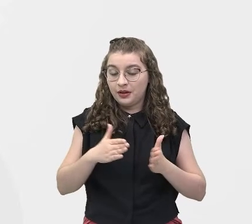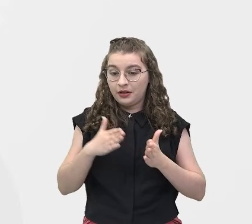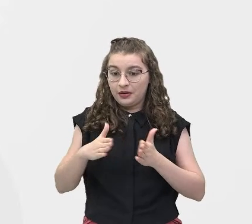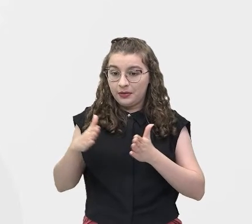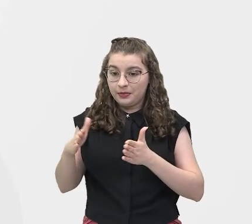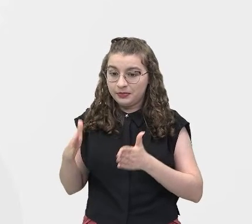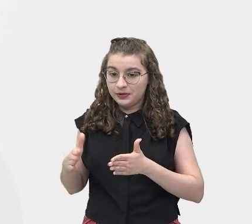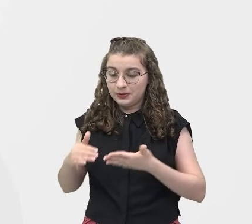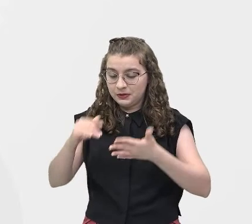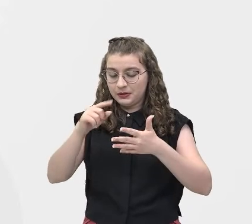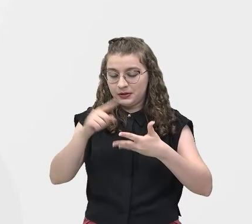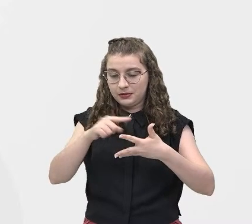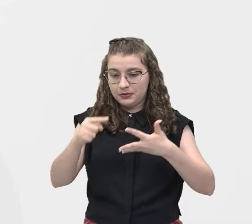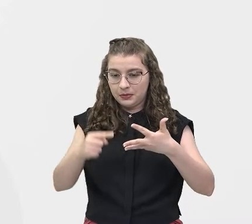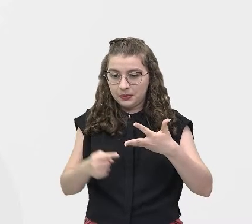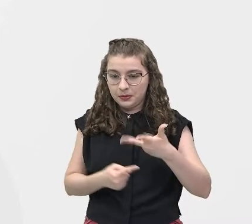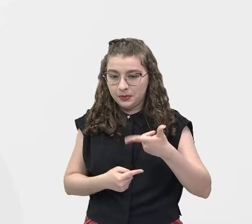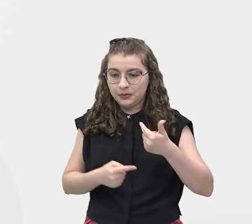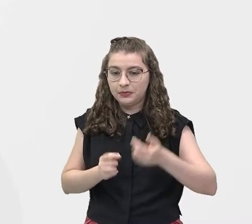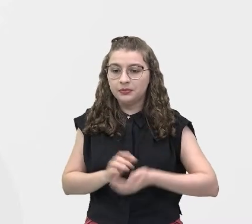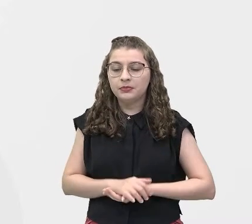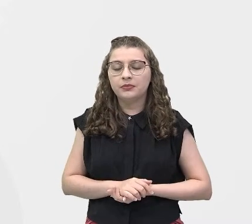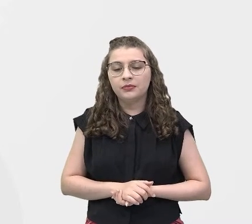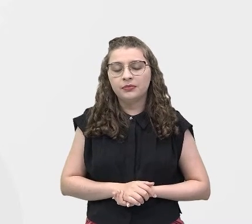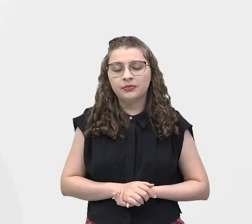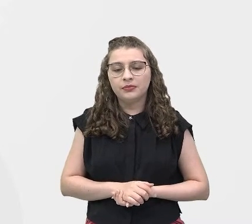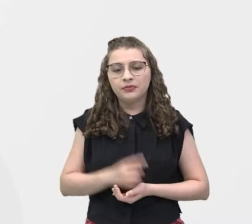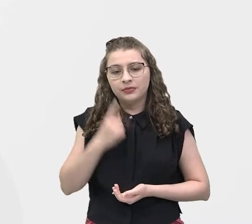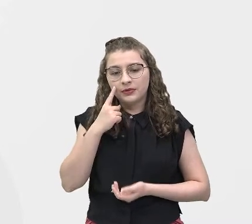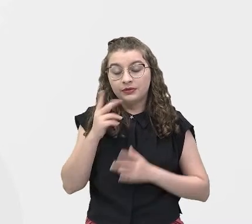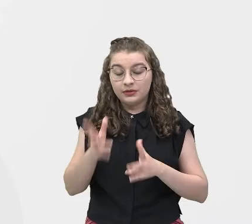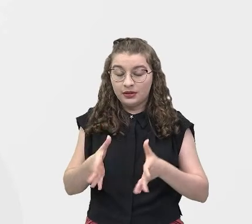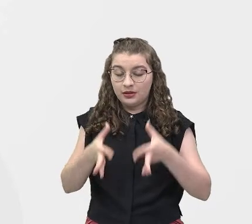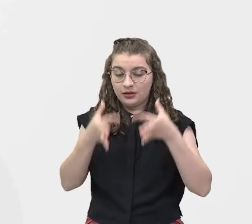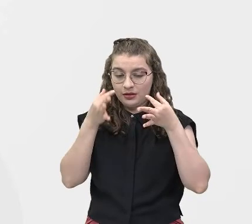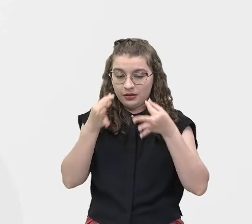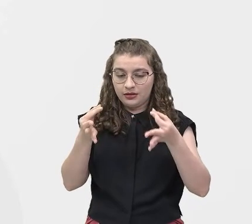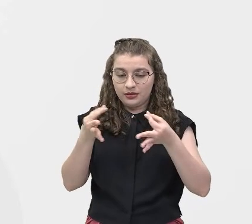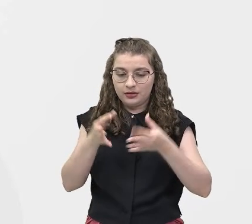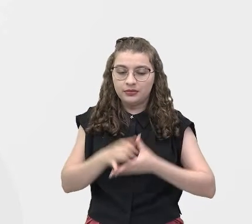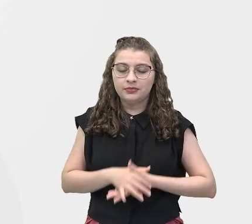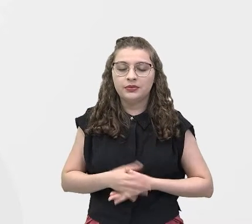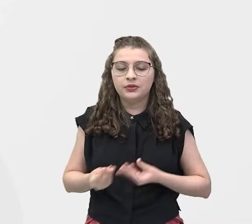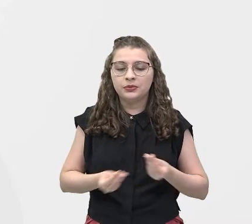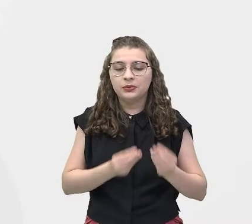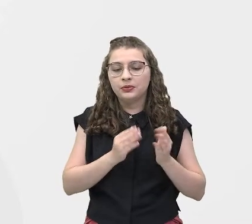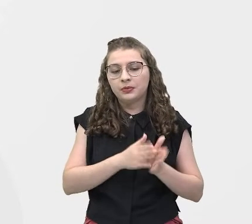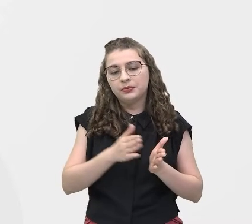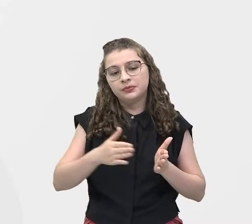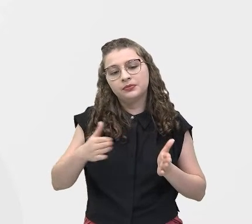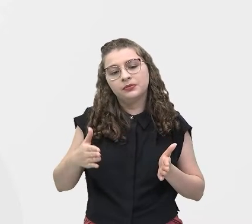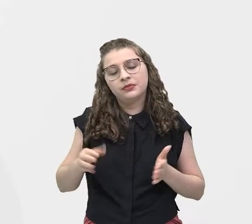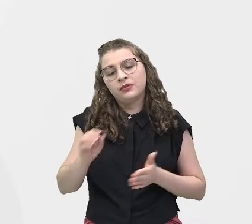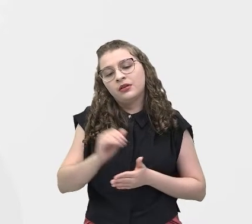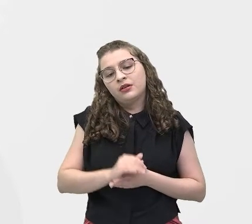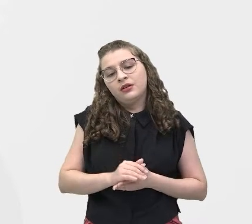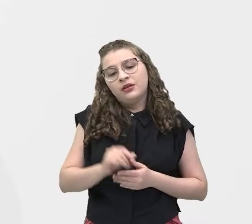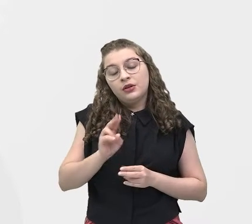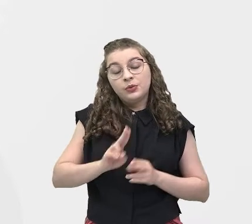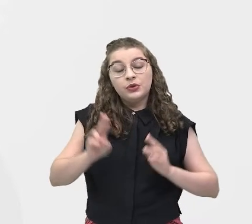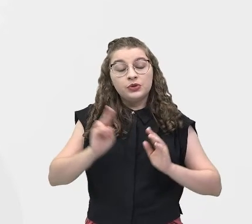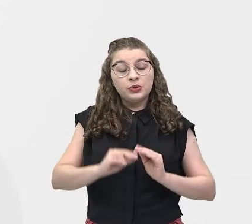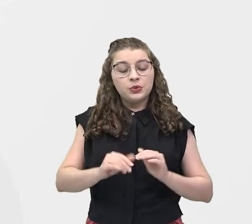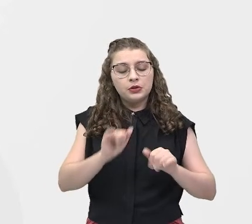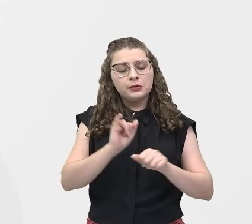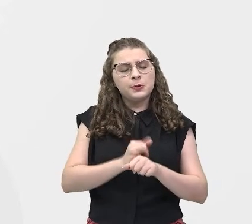tá, gente? Só para a gente não se perder, para vocês ficarem atentos como é que a gente pode fazer esse passo a passo de utilizar essa